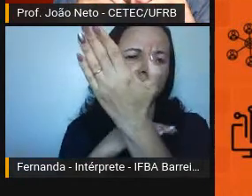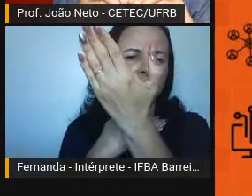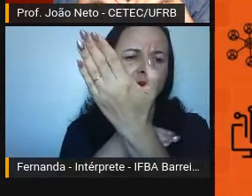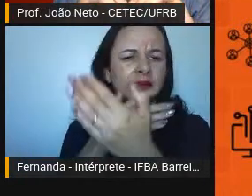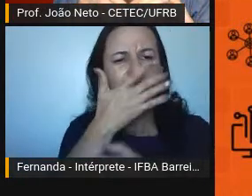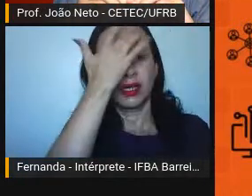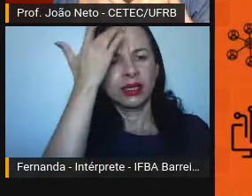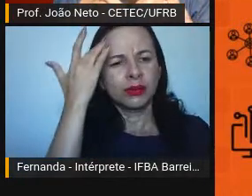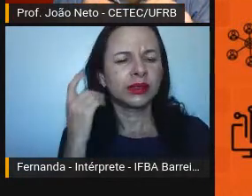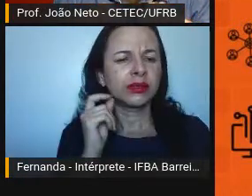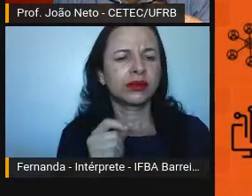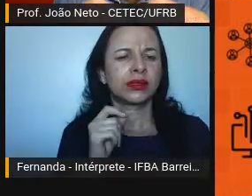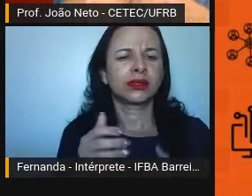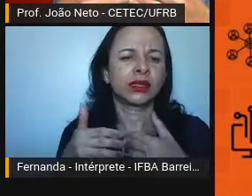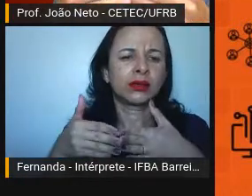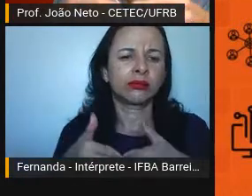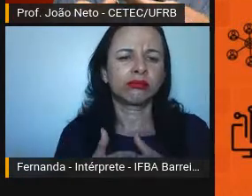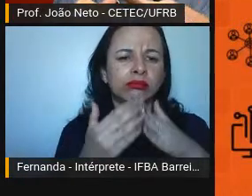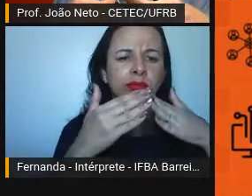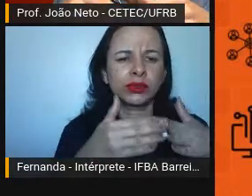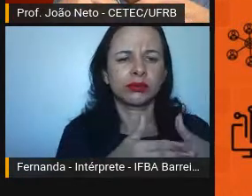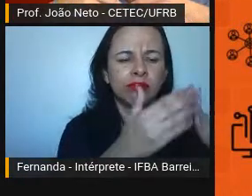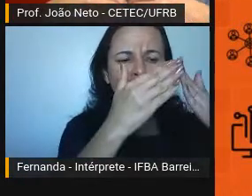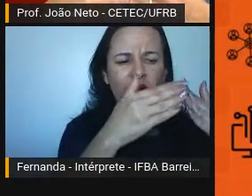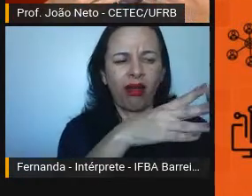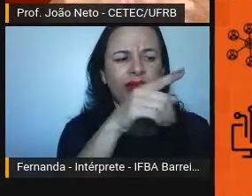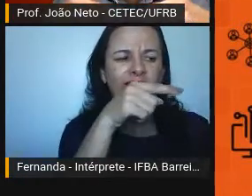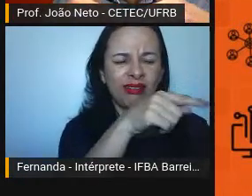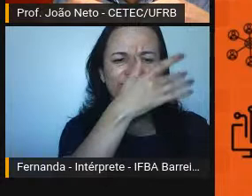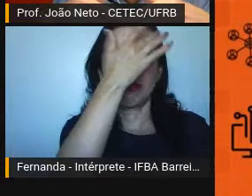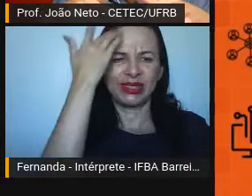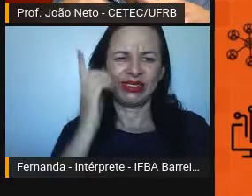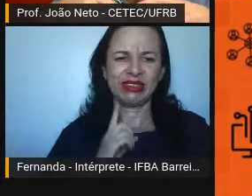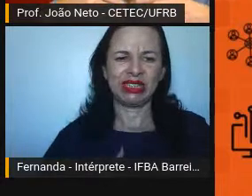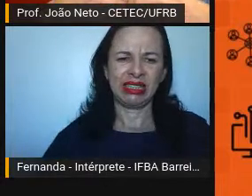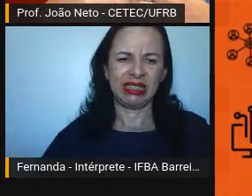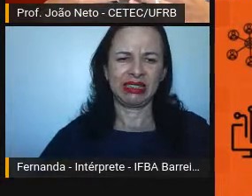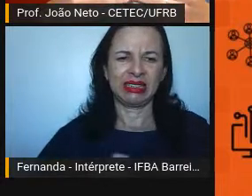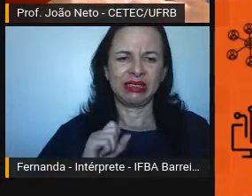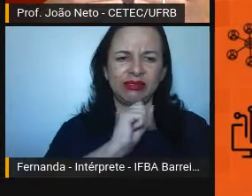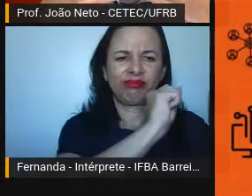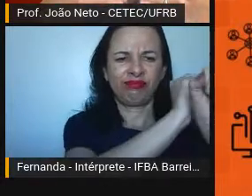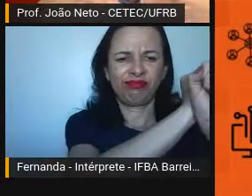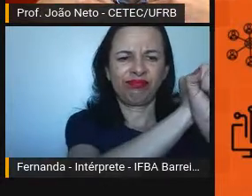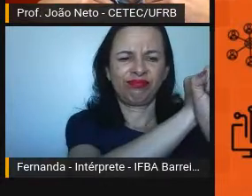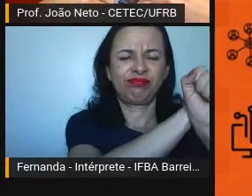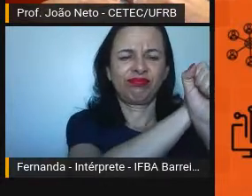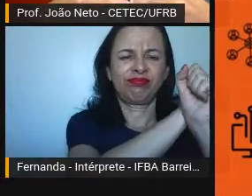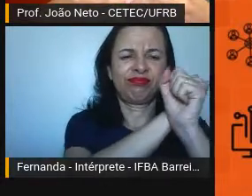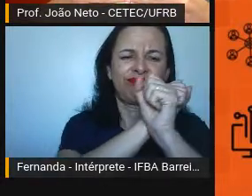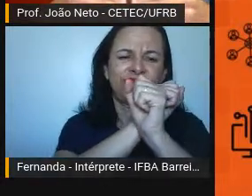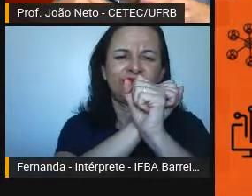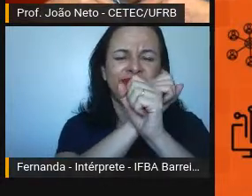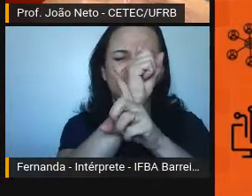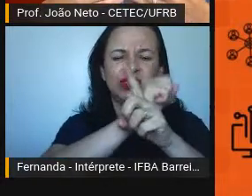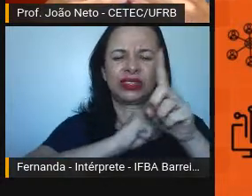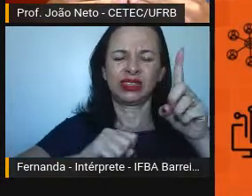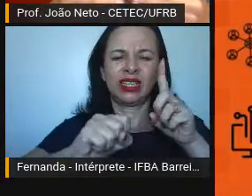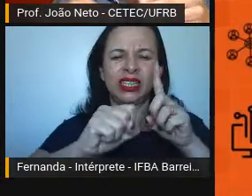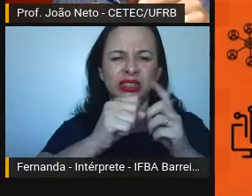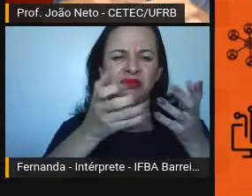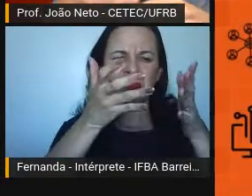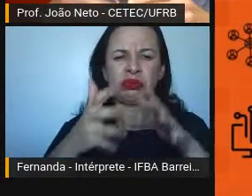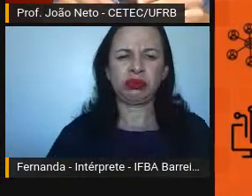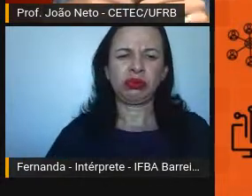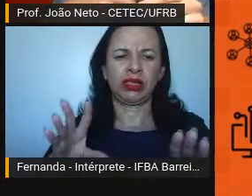eles os governantes colocavam pessoas com deficiência prisioneiros a Enfim tudo que a sociedade não queria